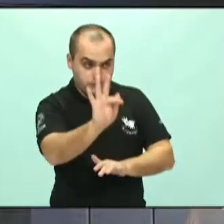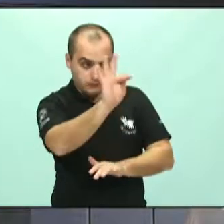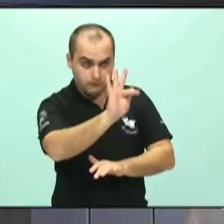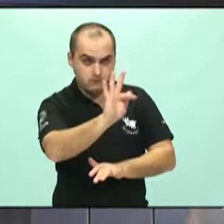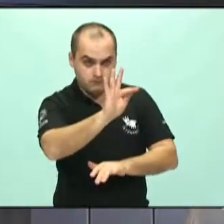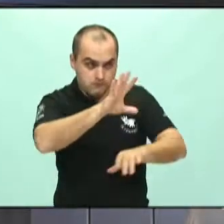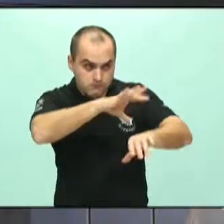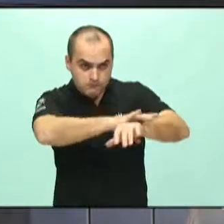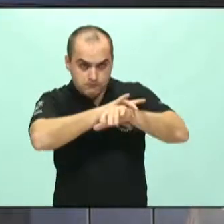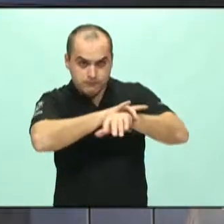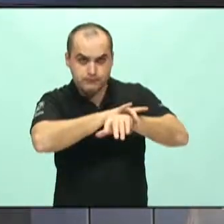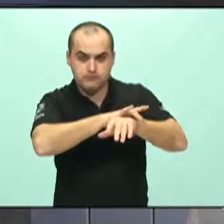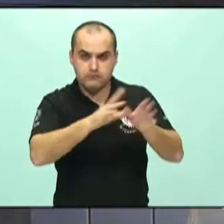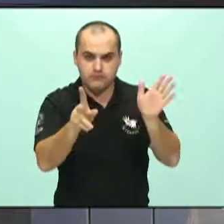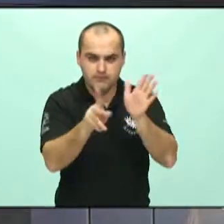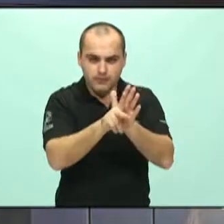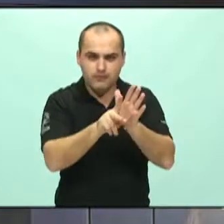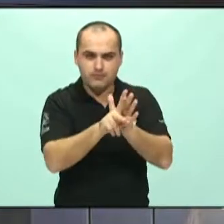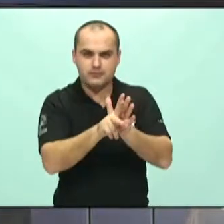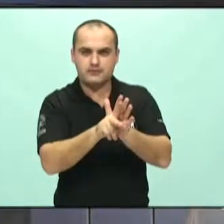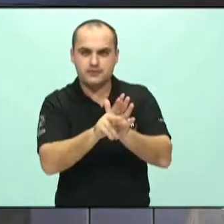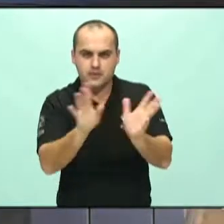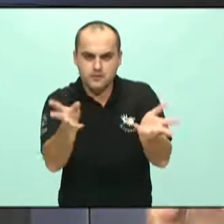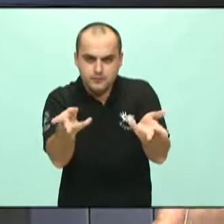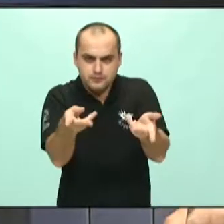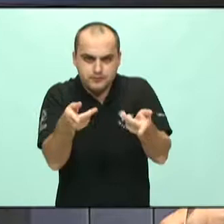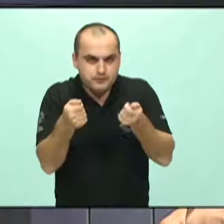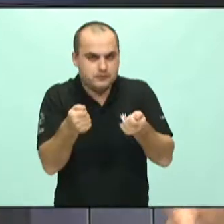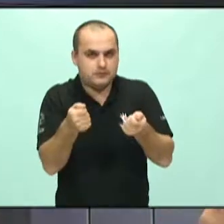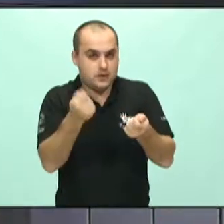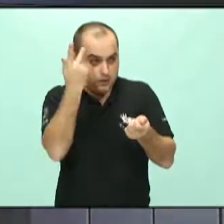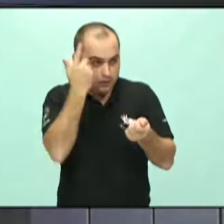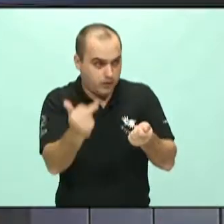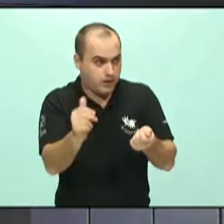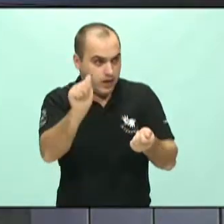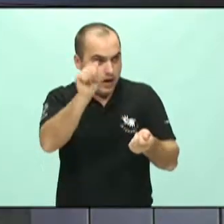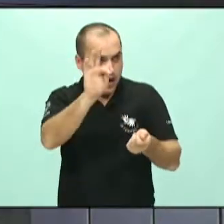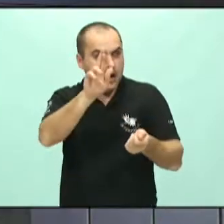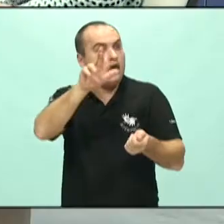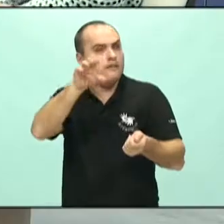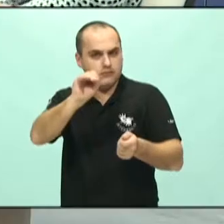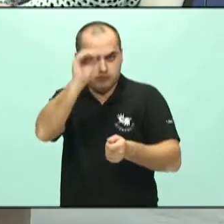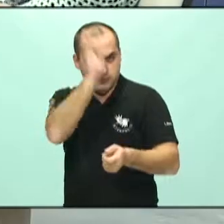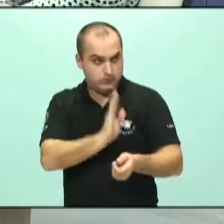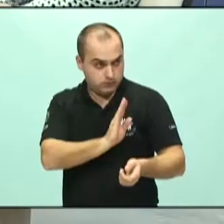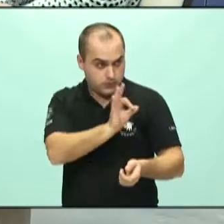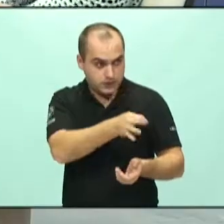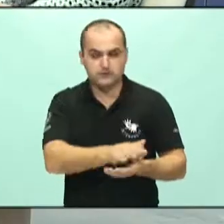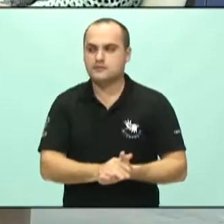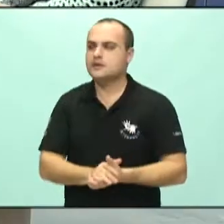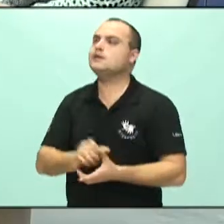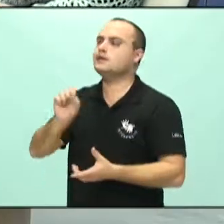do resgate da história afro-brasileira. Isso. Trata-se da Lei